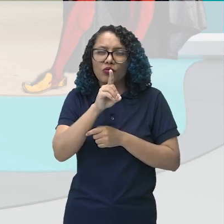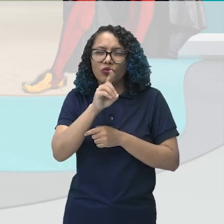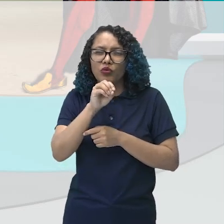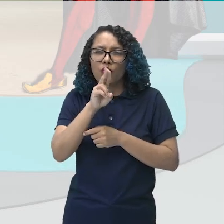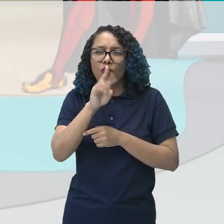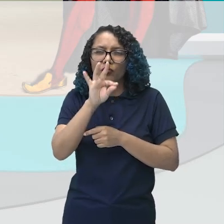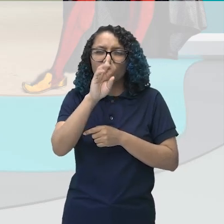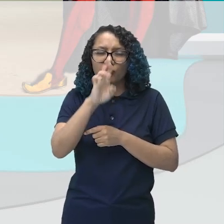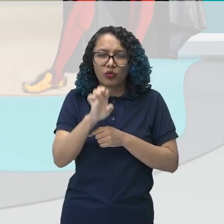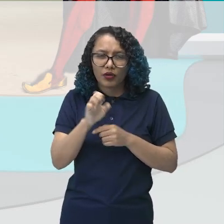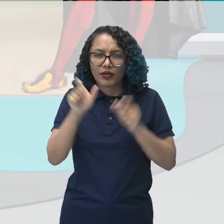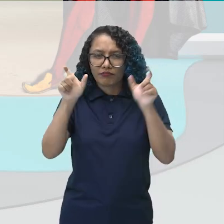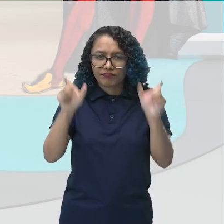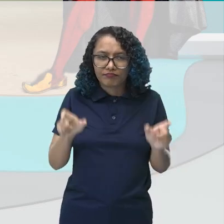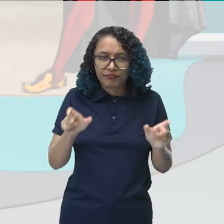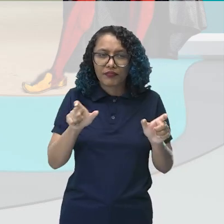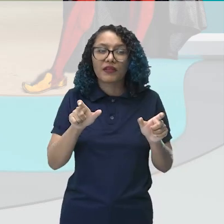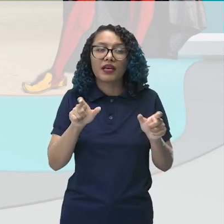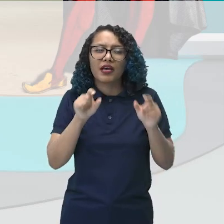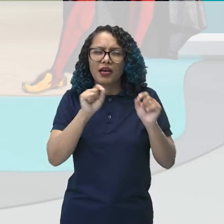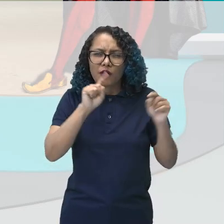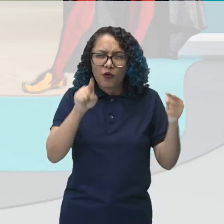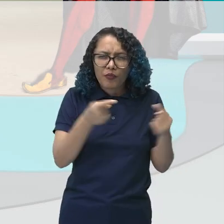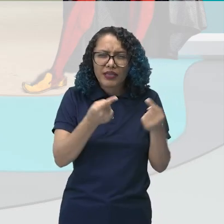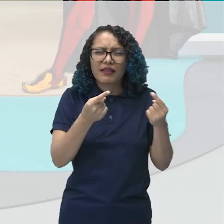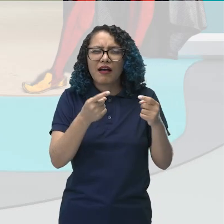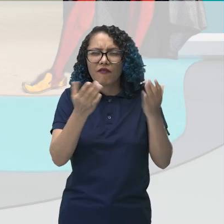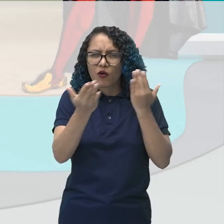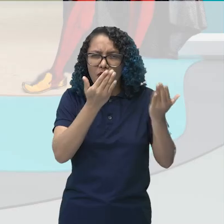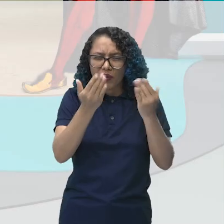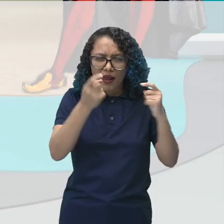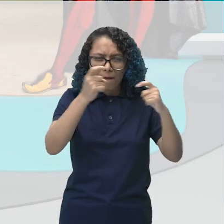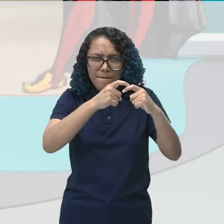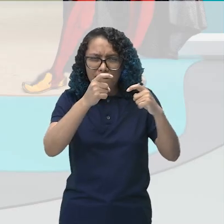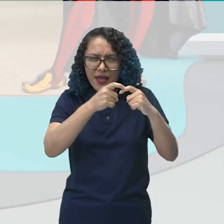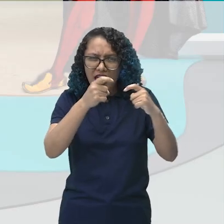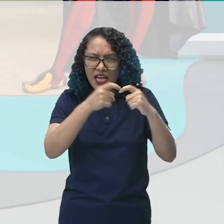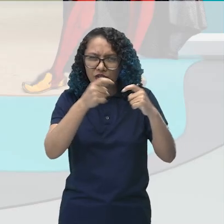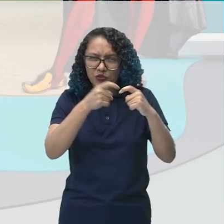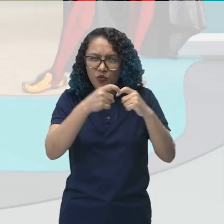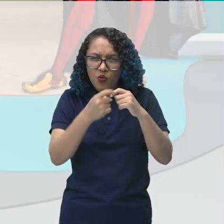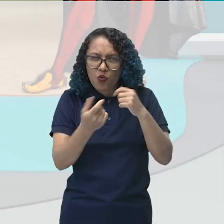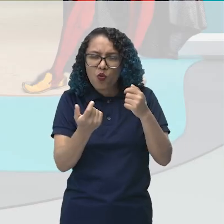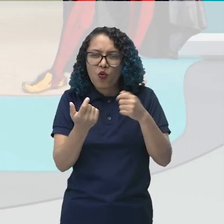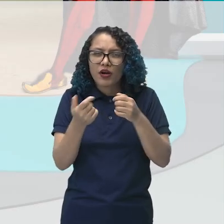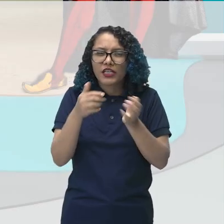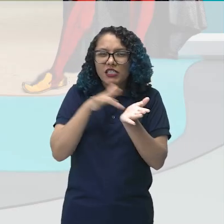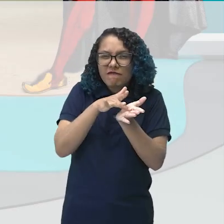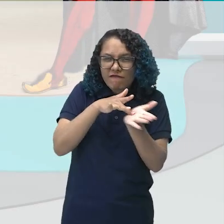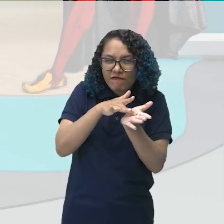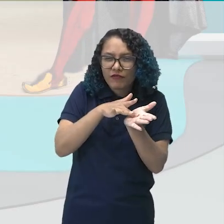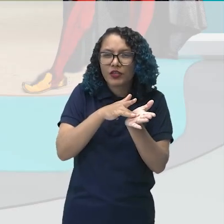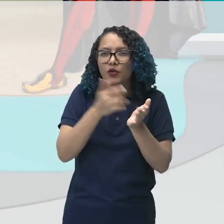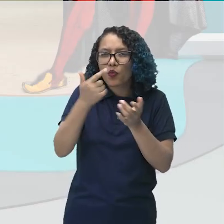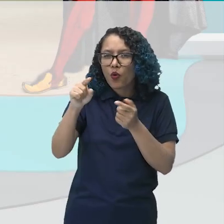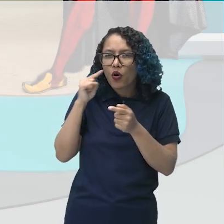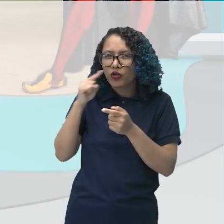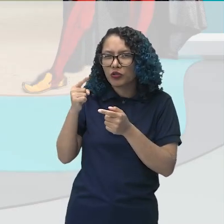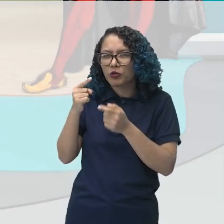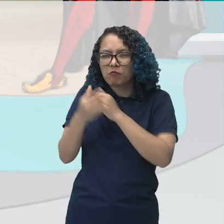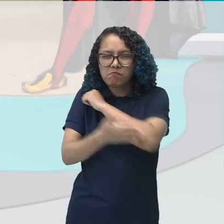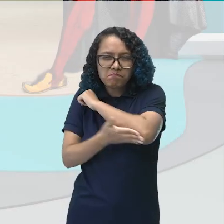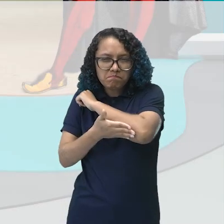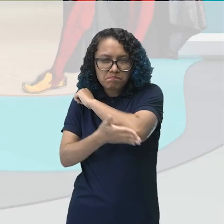é comparado aos médicos charlatões da época. E aqui o Pantalone, que ele é mesquinha, é